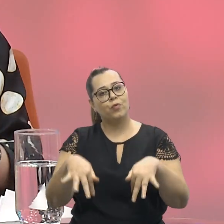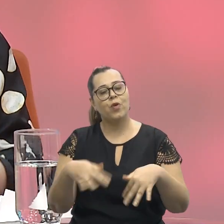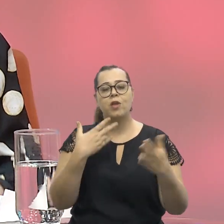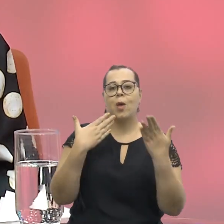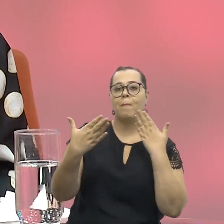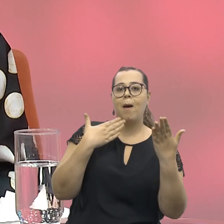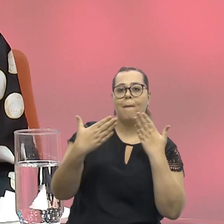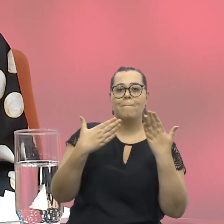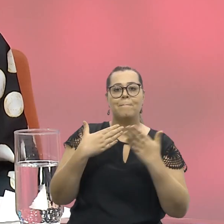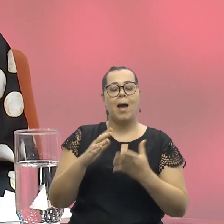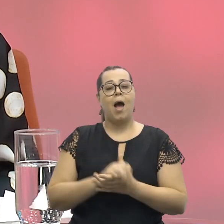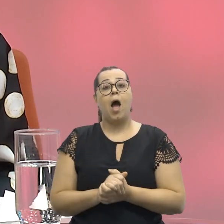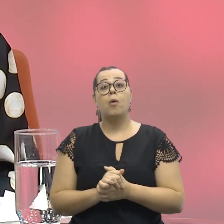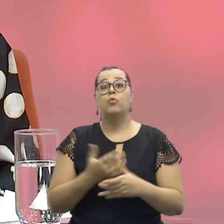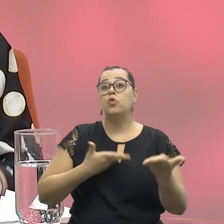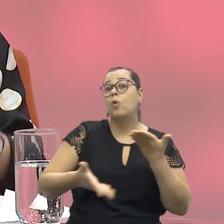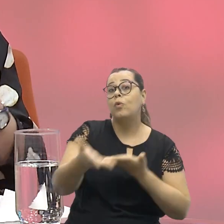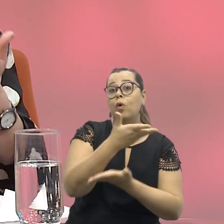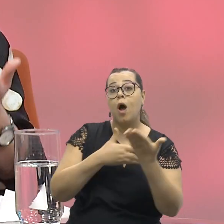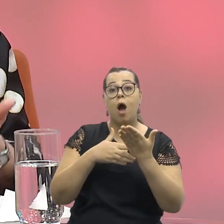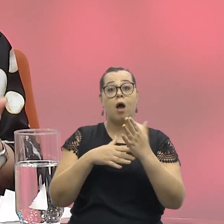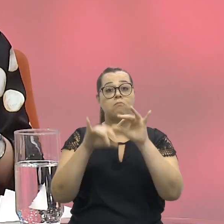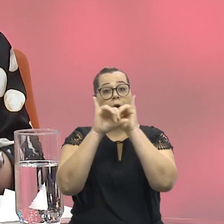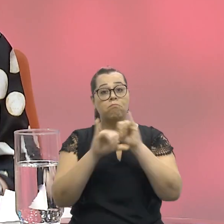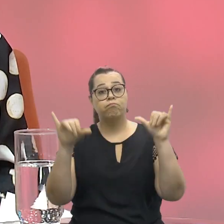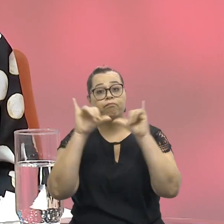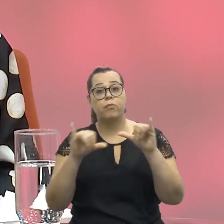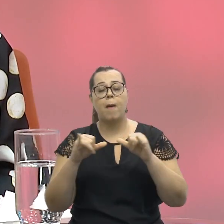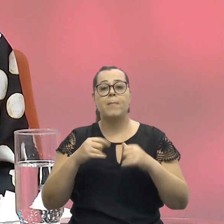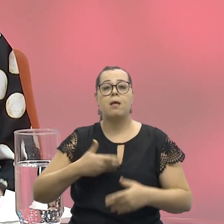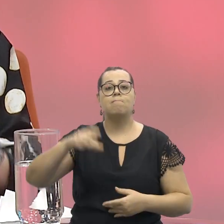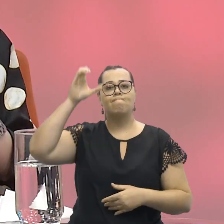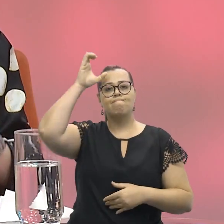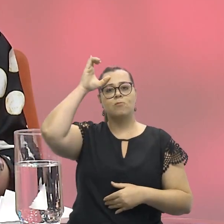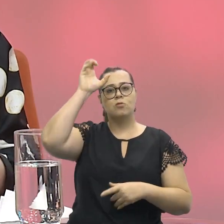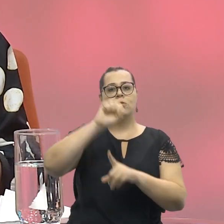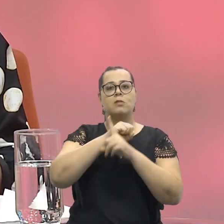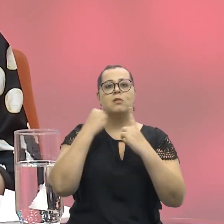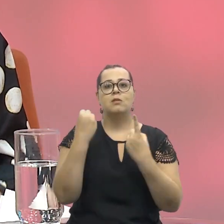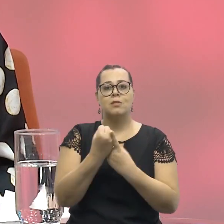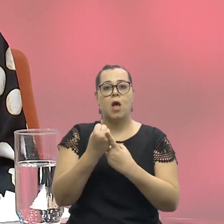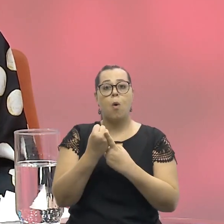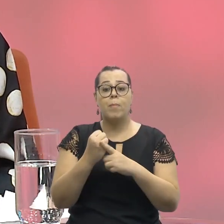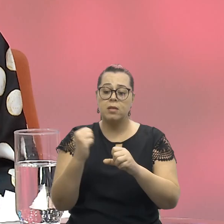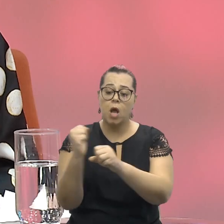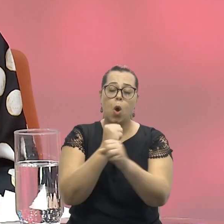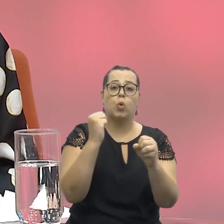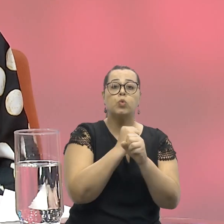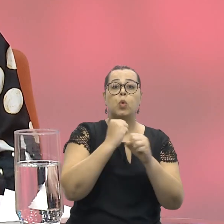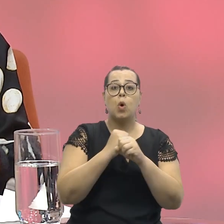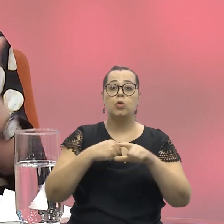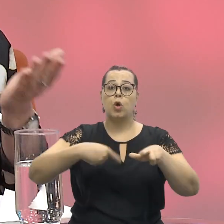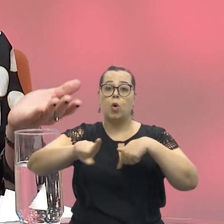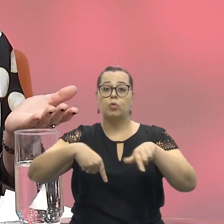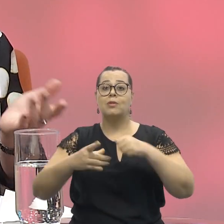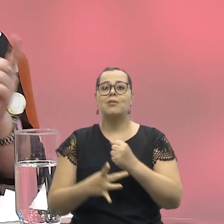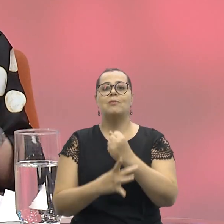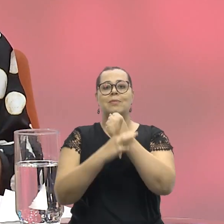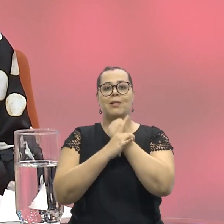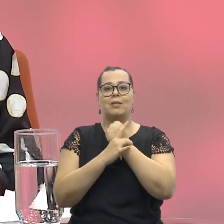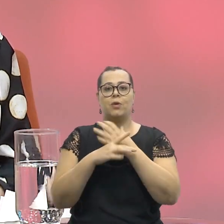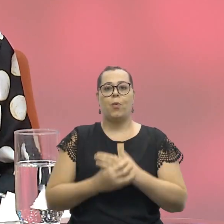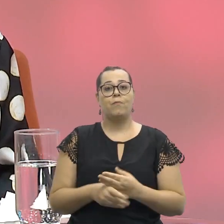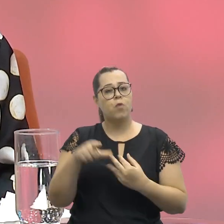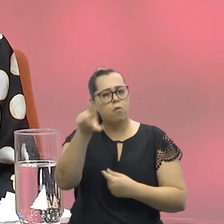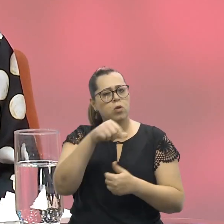vamos chegando ao fim do nosso Papo em Dia, da nossa troca de informações sobre a conscientização da sociedade para essa construção